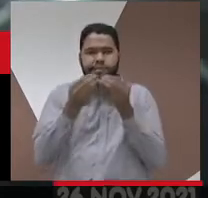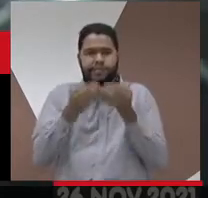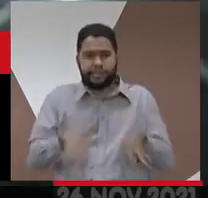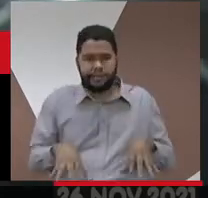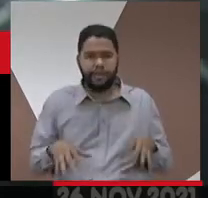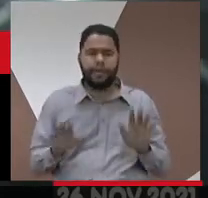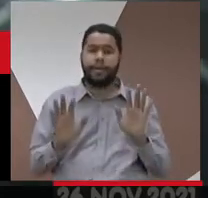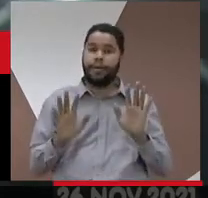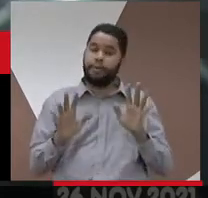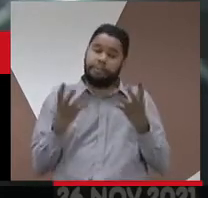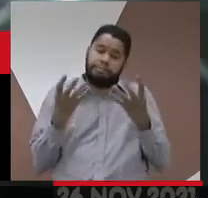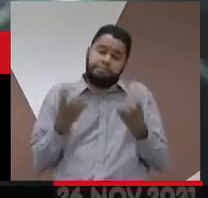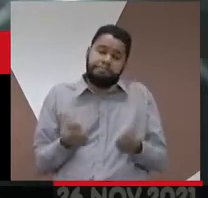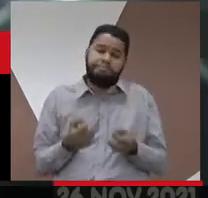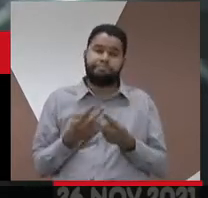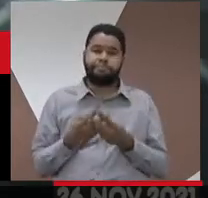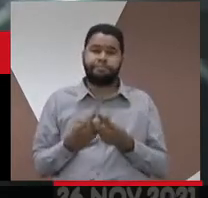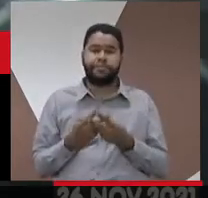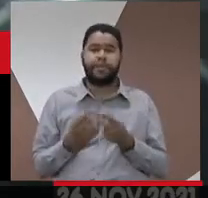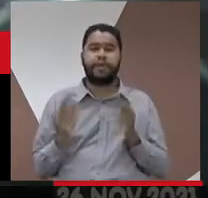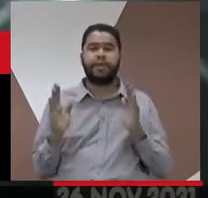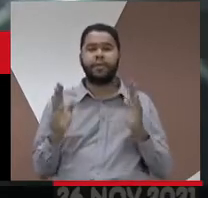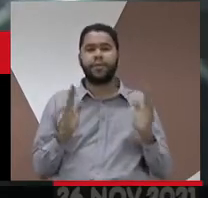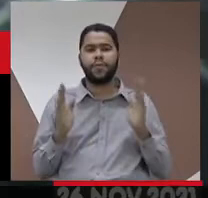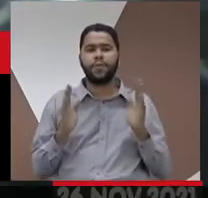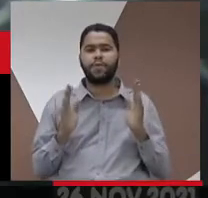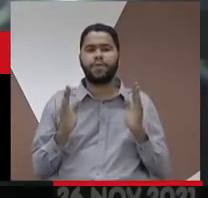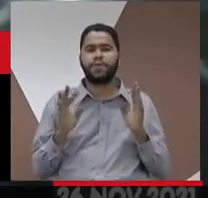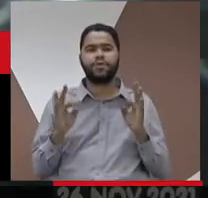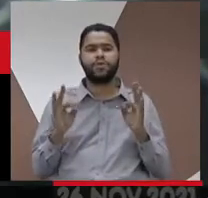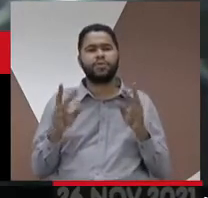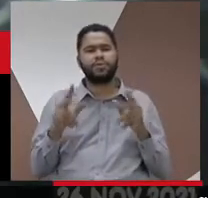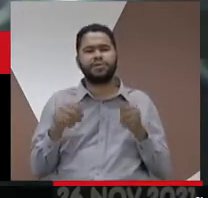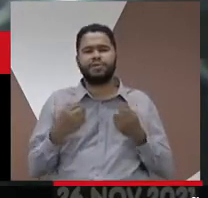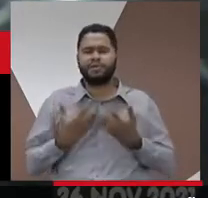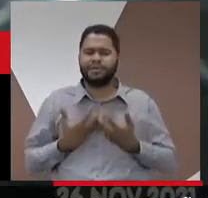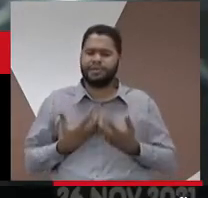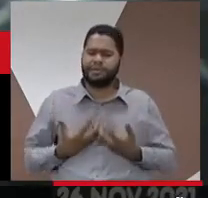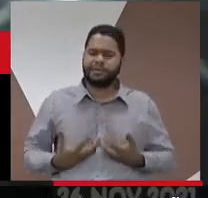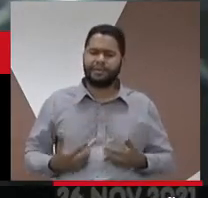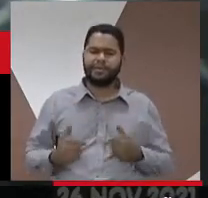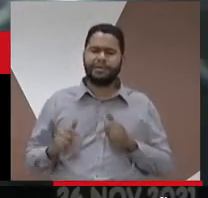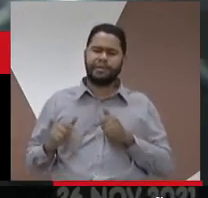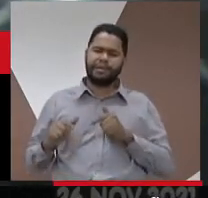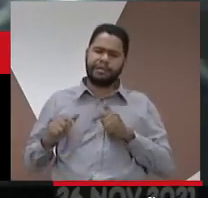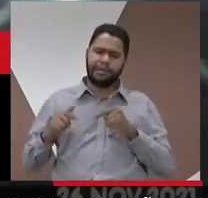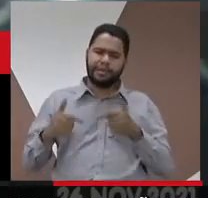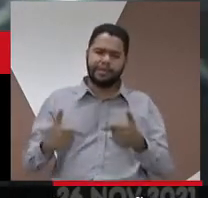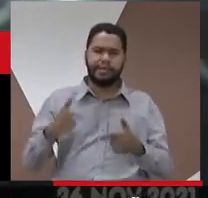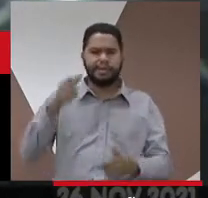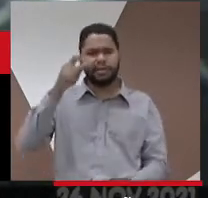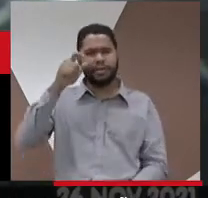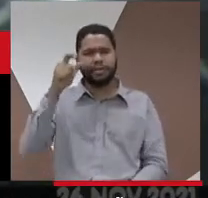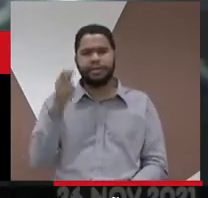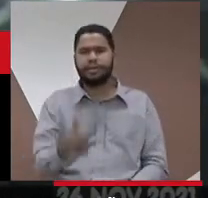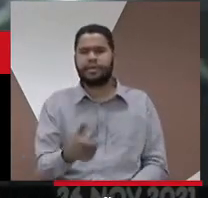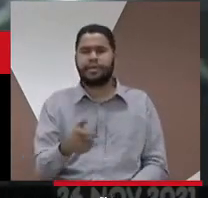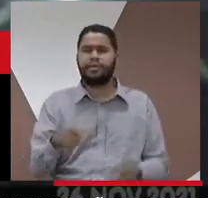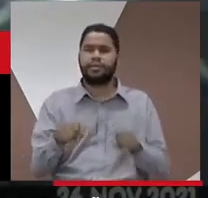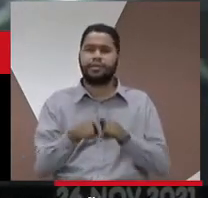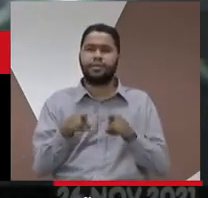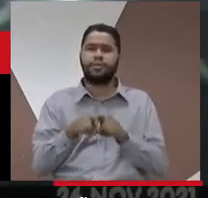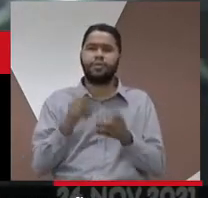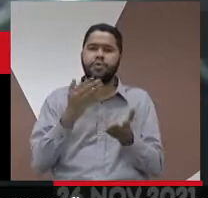Mas a gente tem que aceitar. Chega uma hora que tudo cansa, você cansa de lutar pelos interesses do município, que foi onde aconteceu